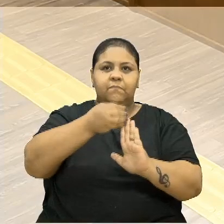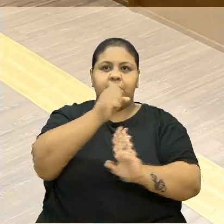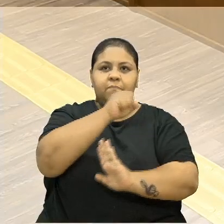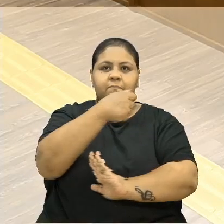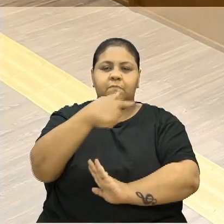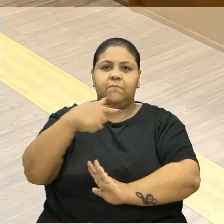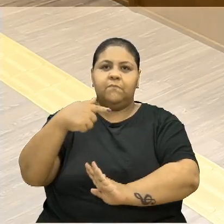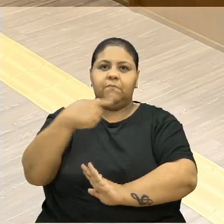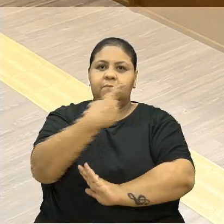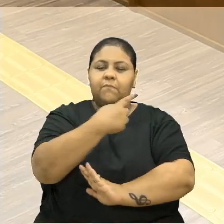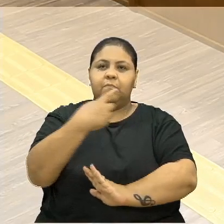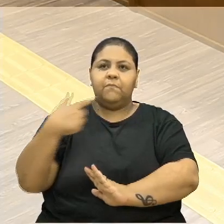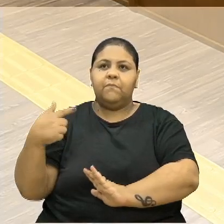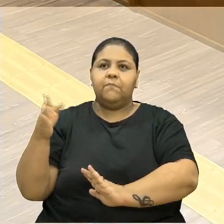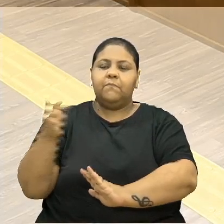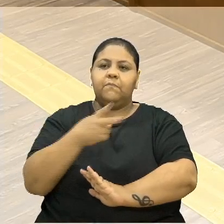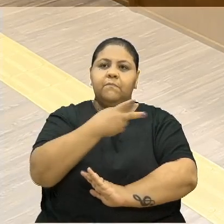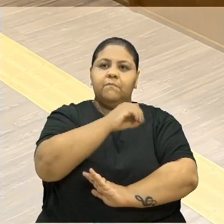817/2024.